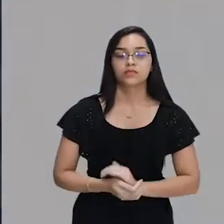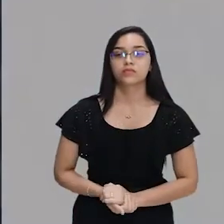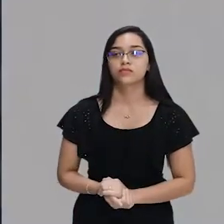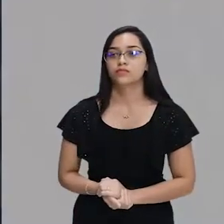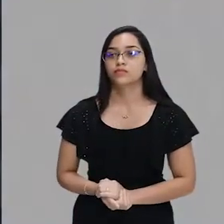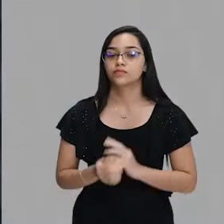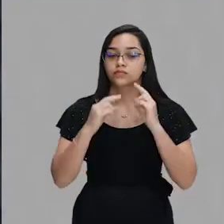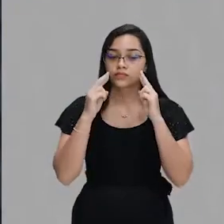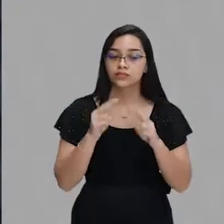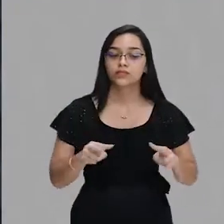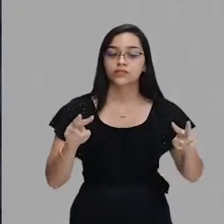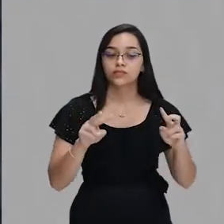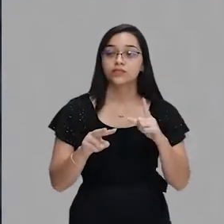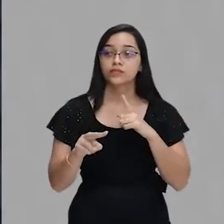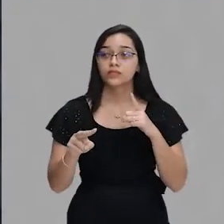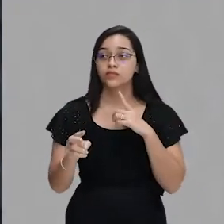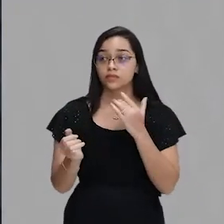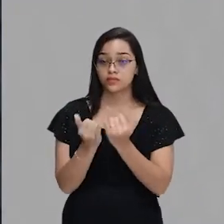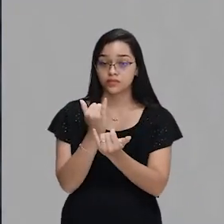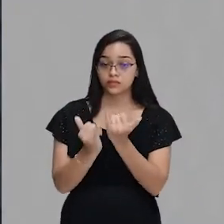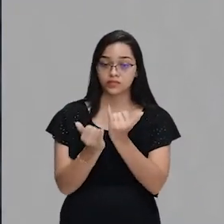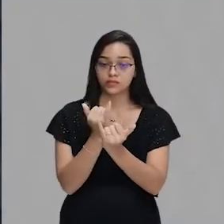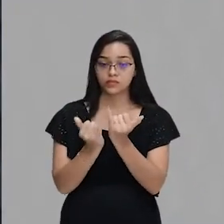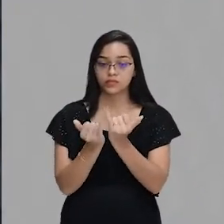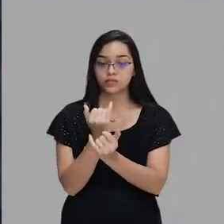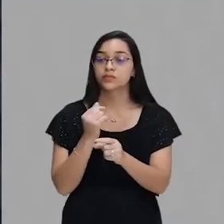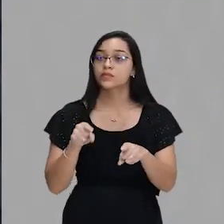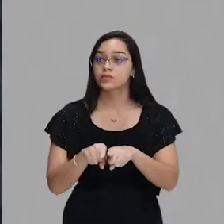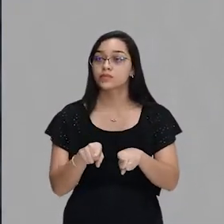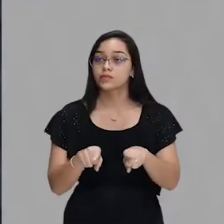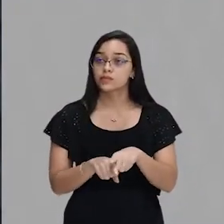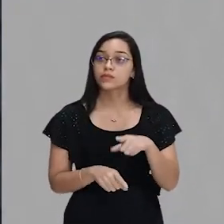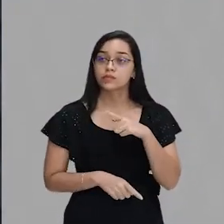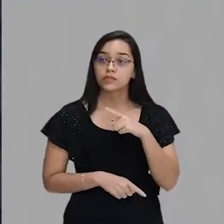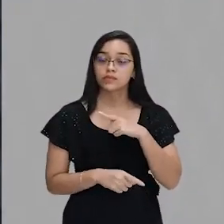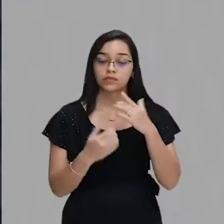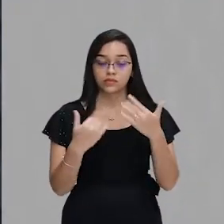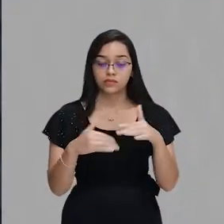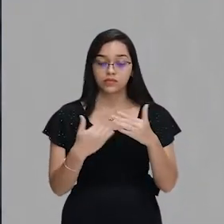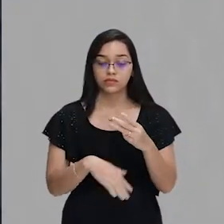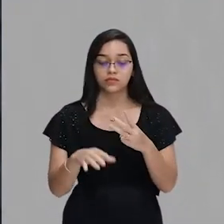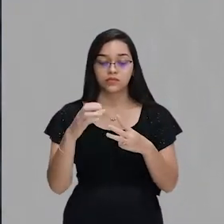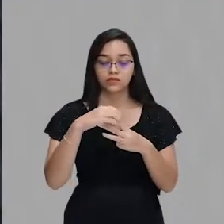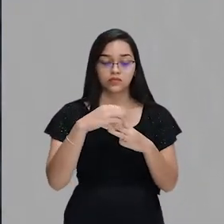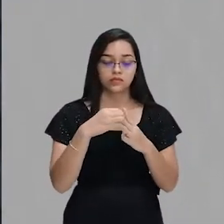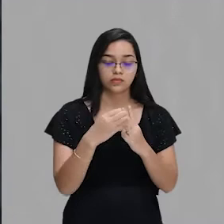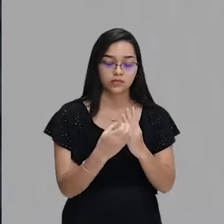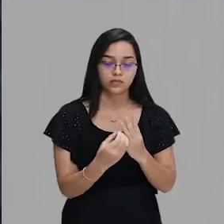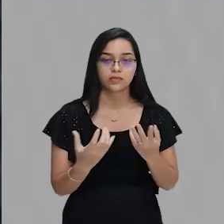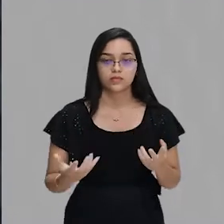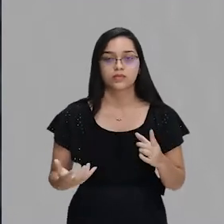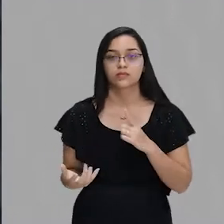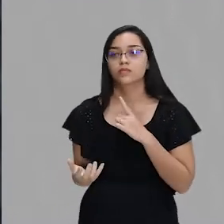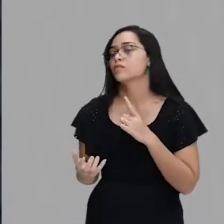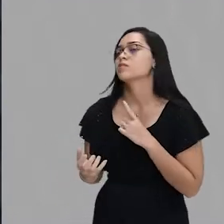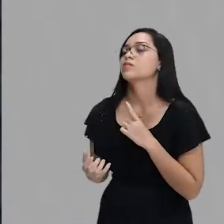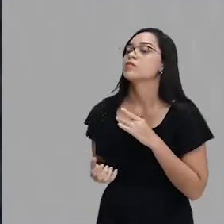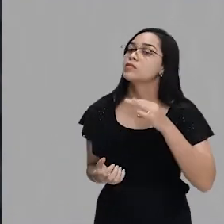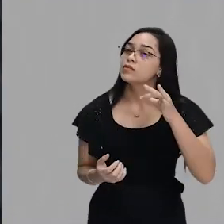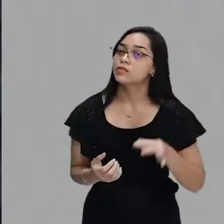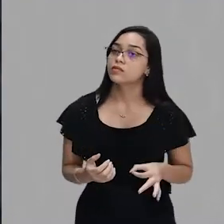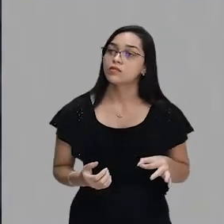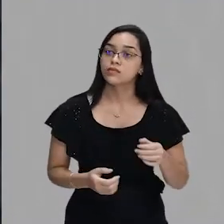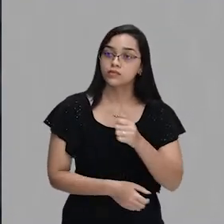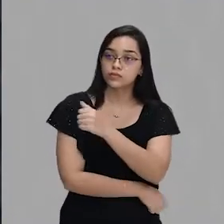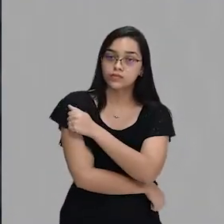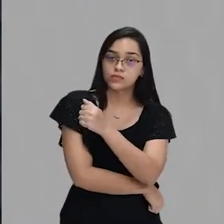novo, olha, gente, veja questões parecidas, né? Veja como isso aí é recorrente nas provas do Enem, tá? Então, eu tenho certeza absoluta que os